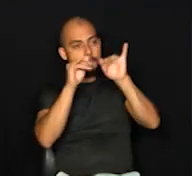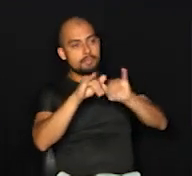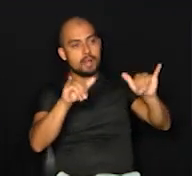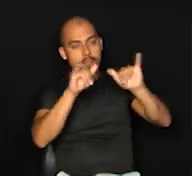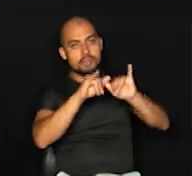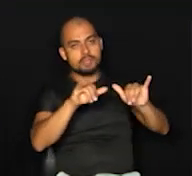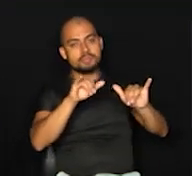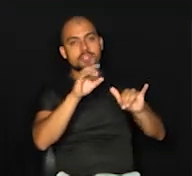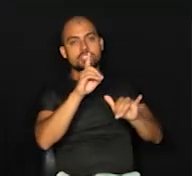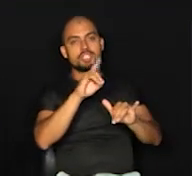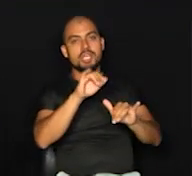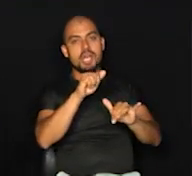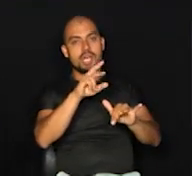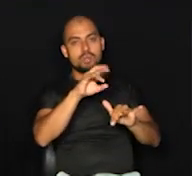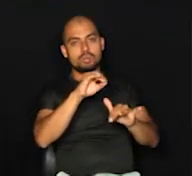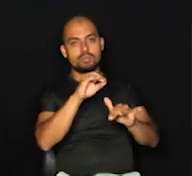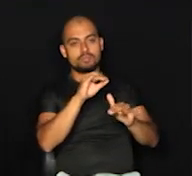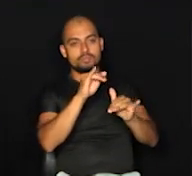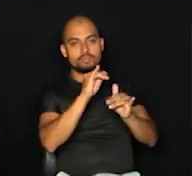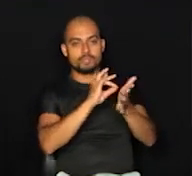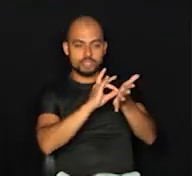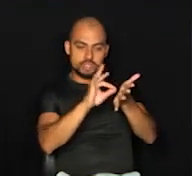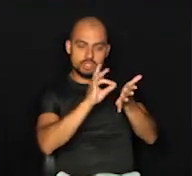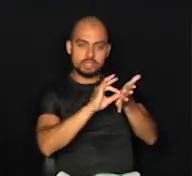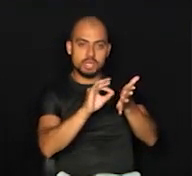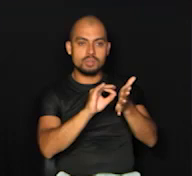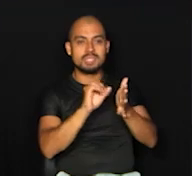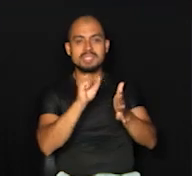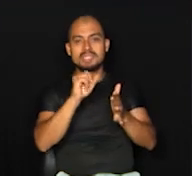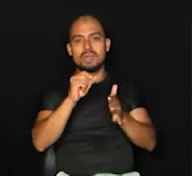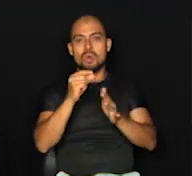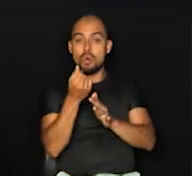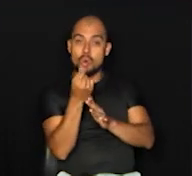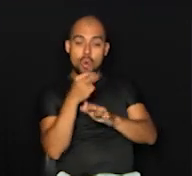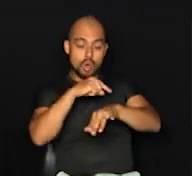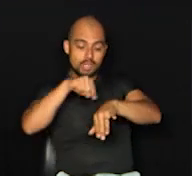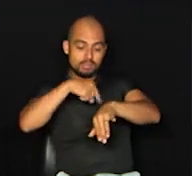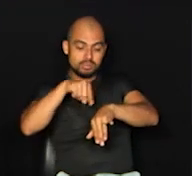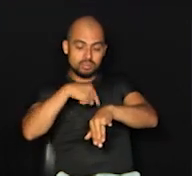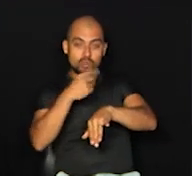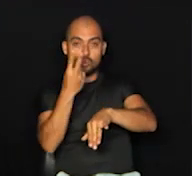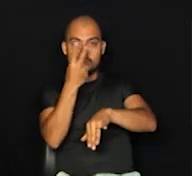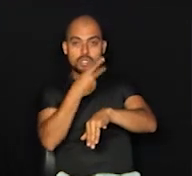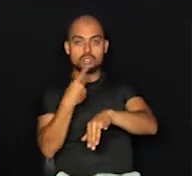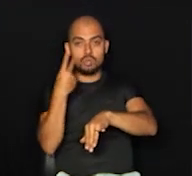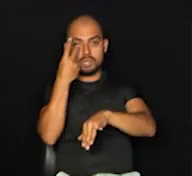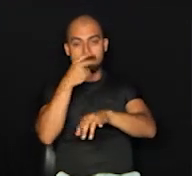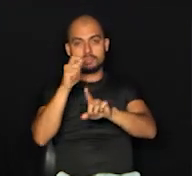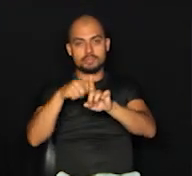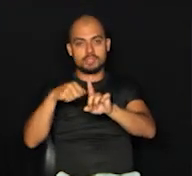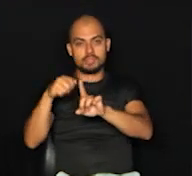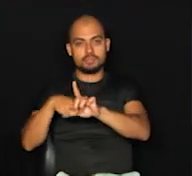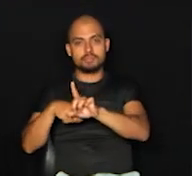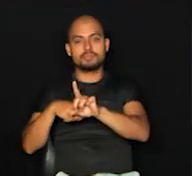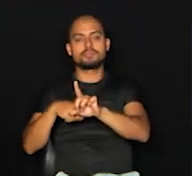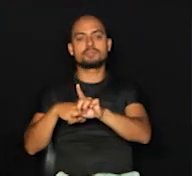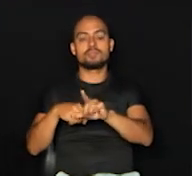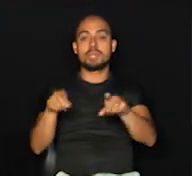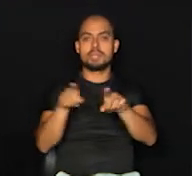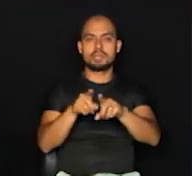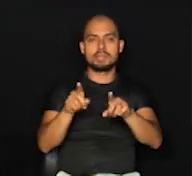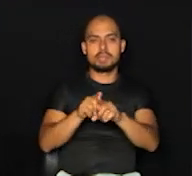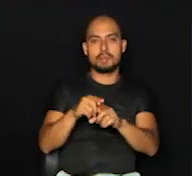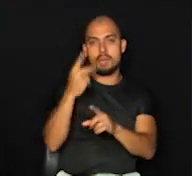diário digital, não cumprir carga horária mínima de 2 horas mensais complementares às horas de aula de